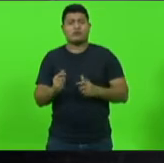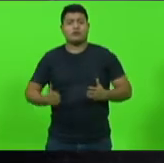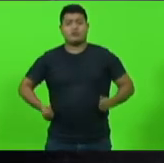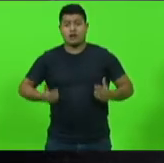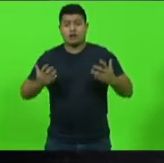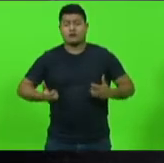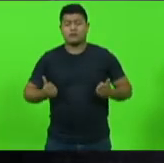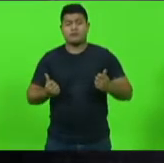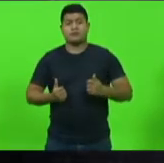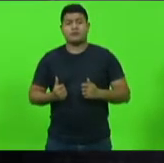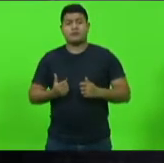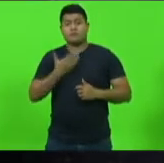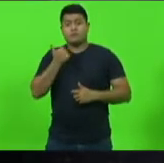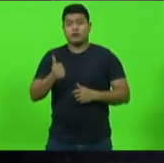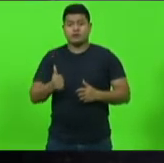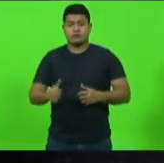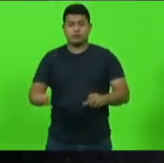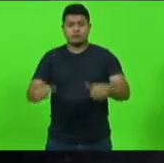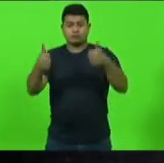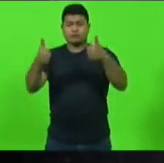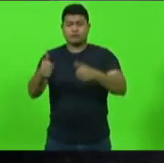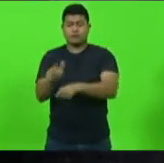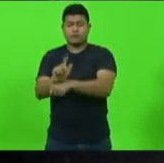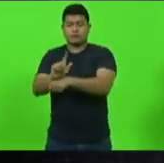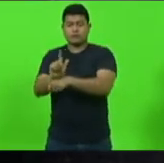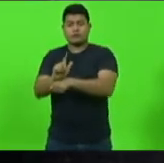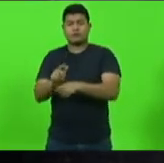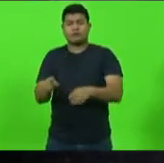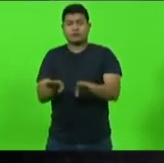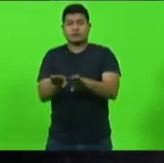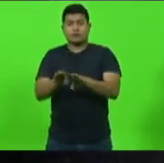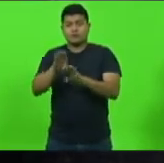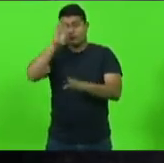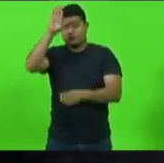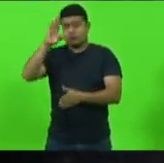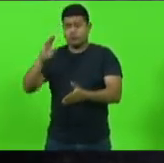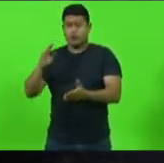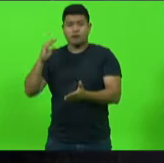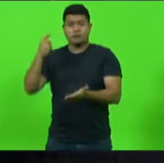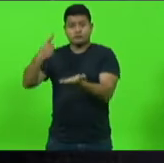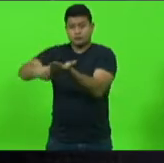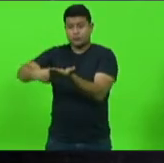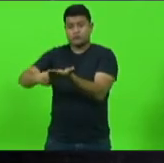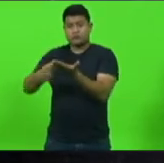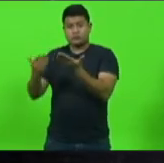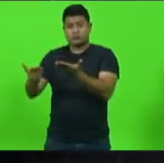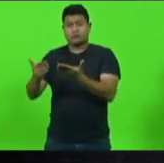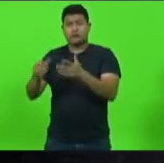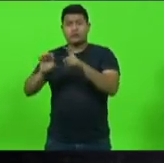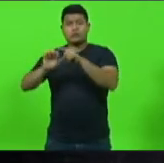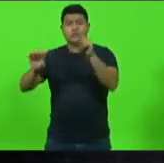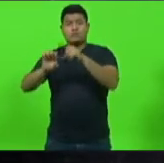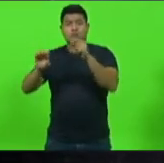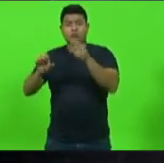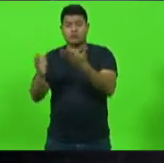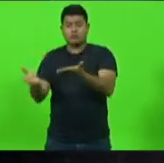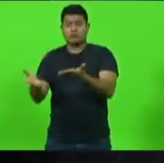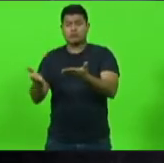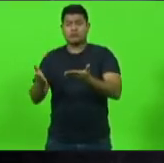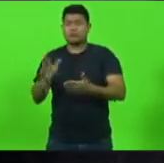melhorou compromissos, principalmente com o pequeno e grande empreendedor. O governo não fez nada disso. Está aumentando a